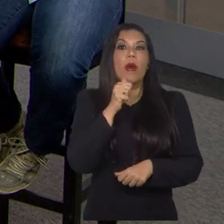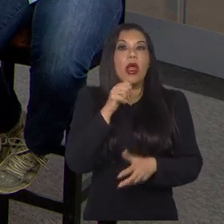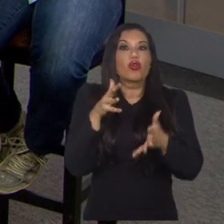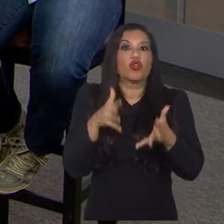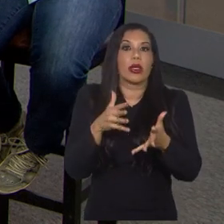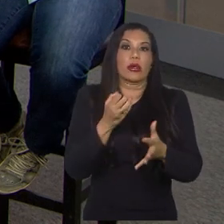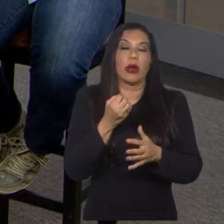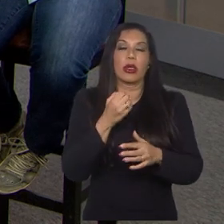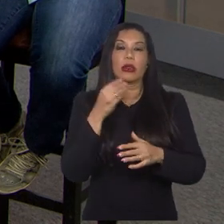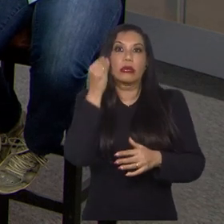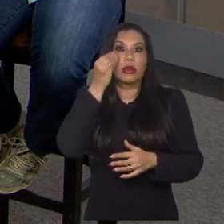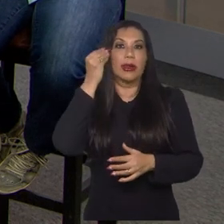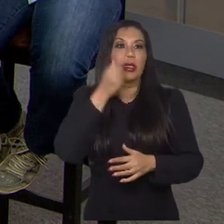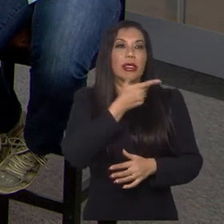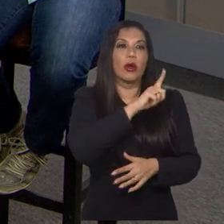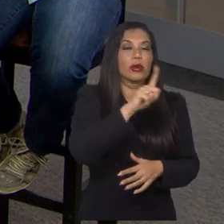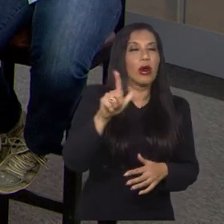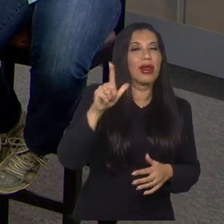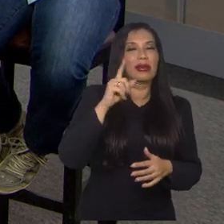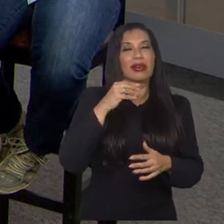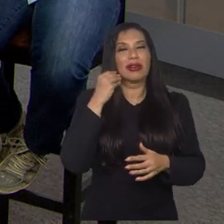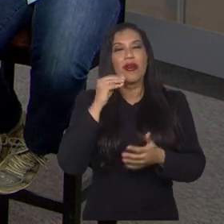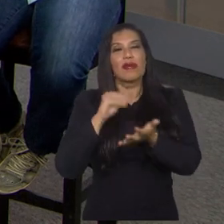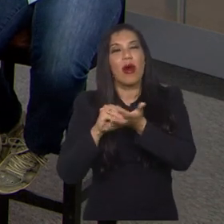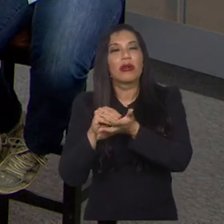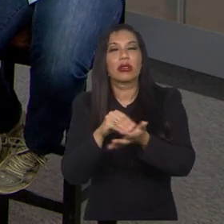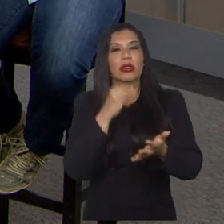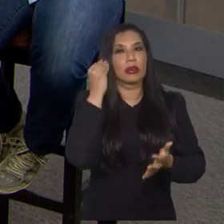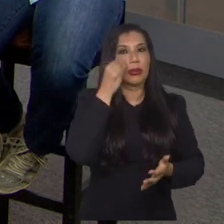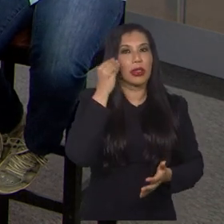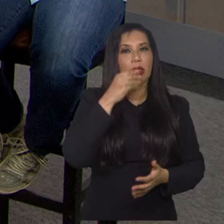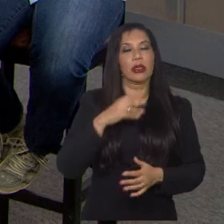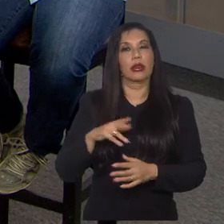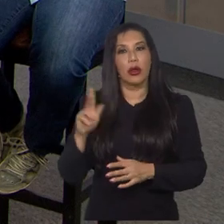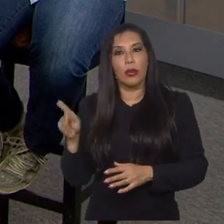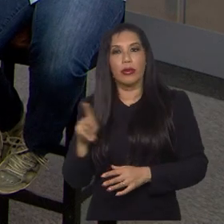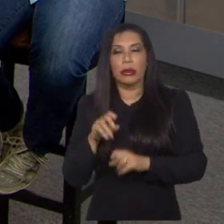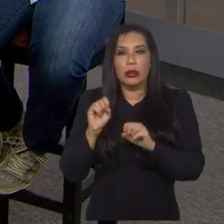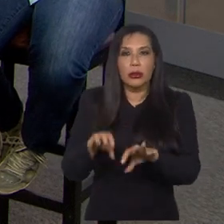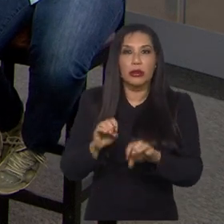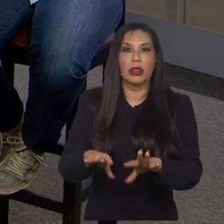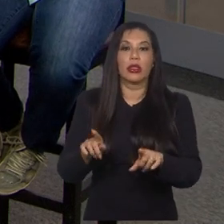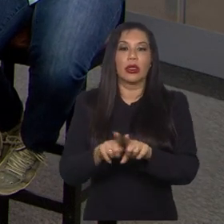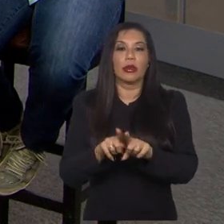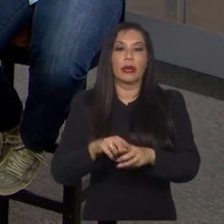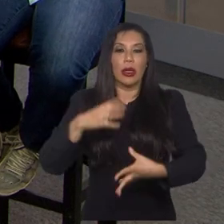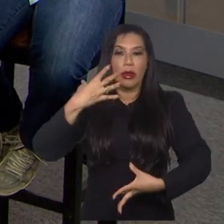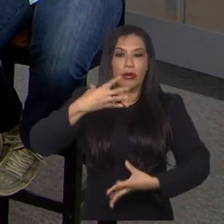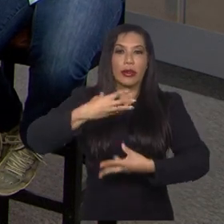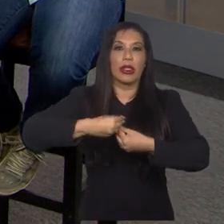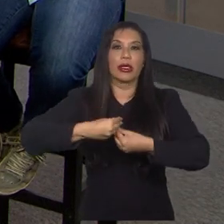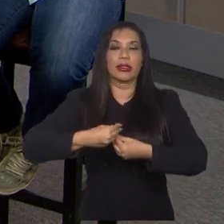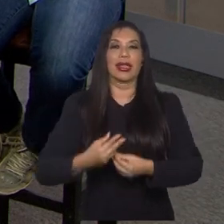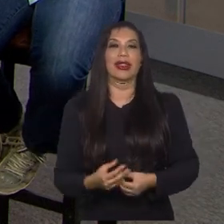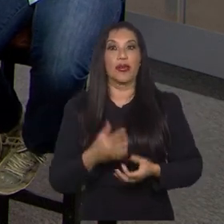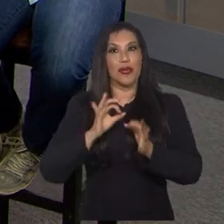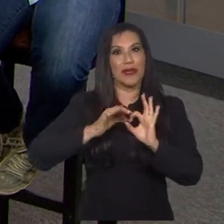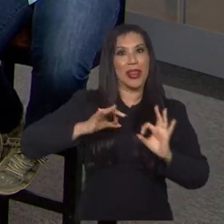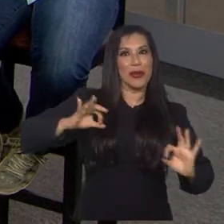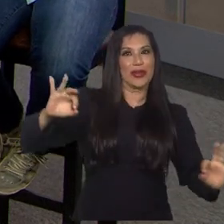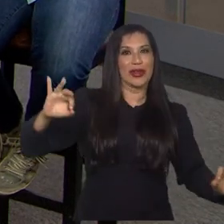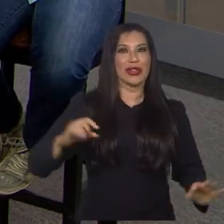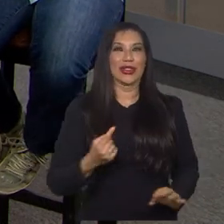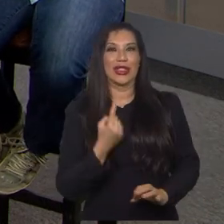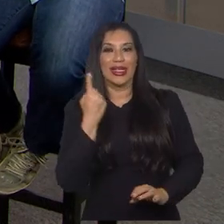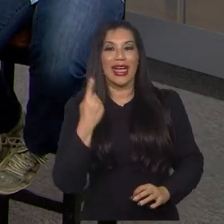sistema de marcação e de criação do Allen. Um ponto que acho que a Amanda também vai colocar, só para finalizar aqui, não falar muito, não ficar só